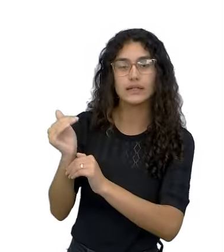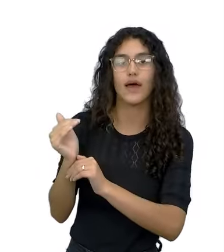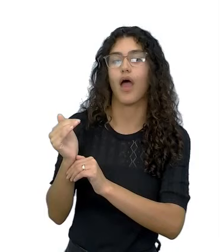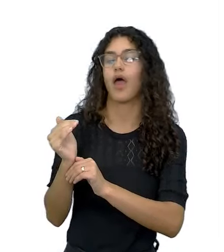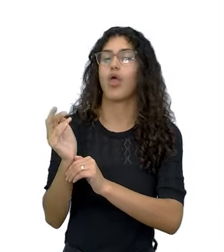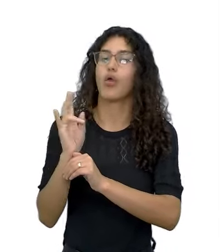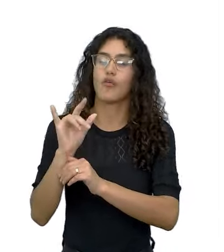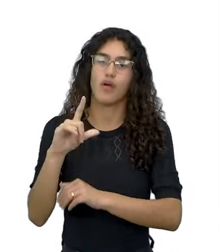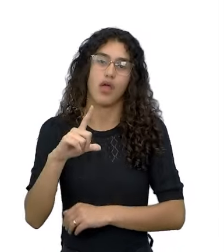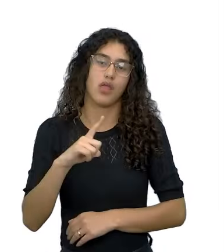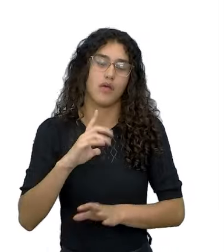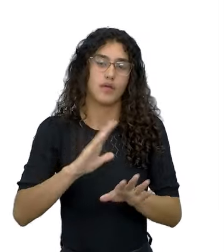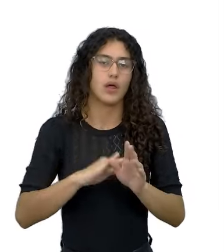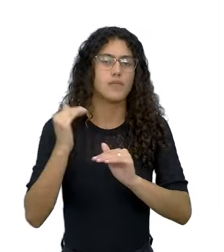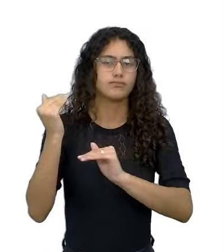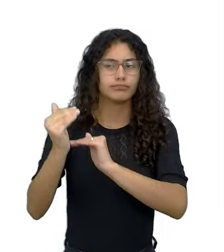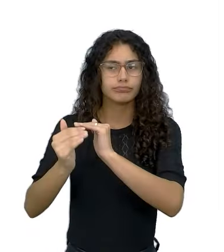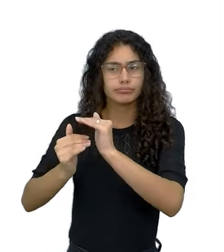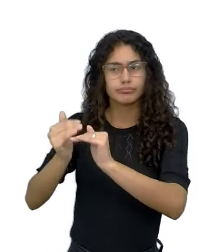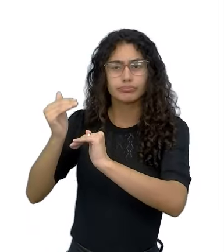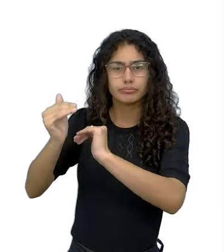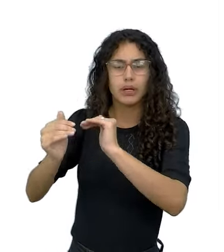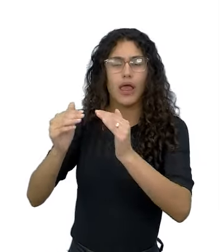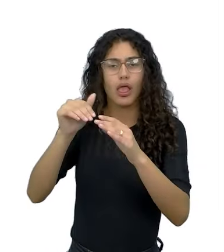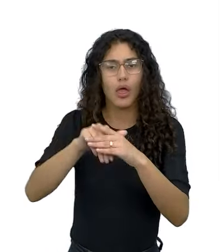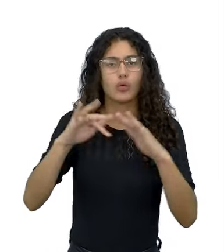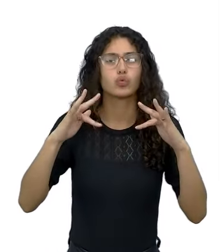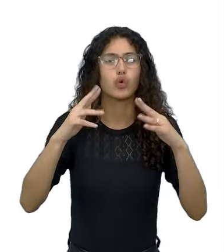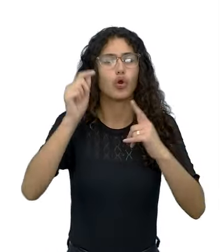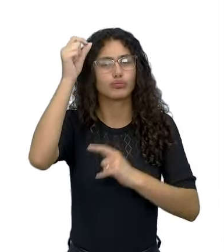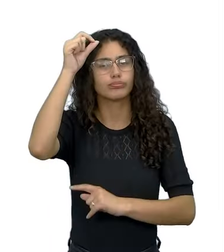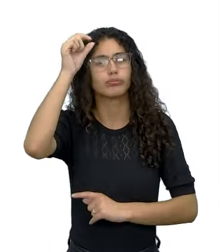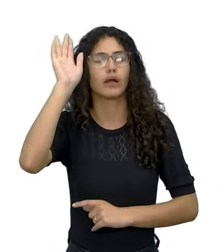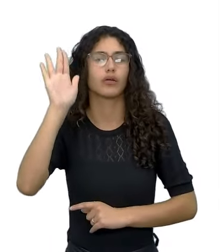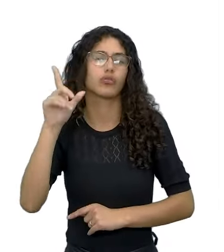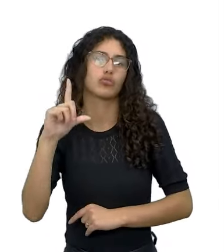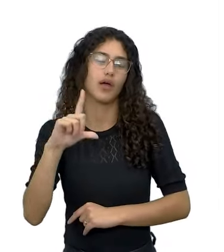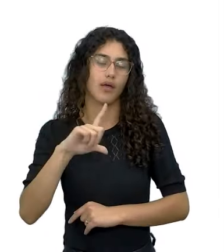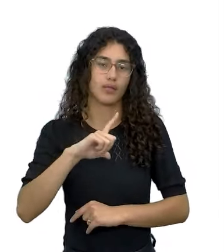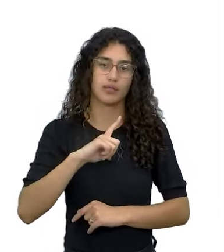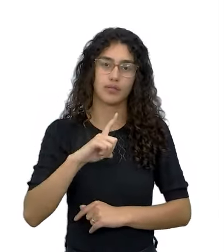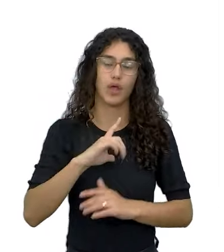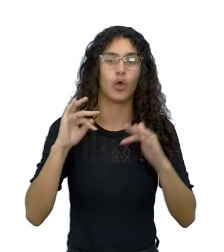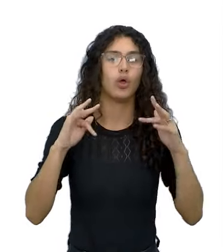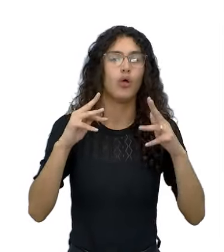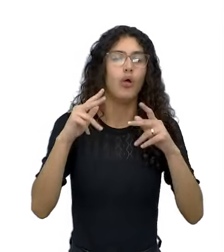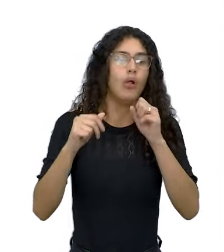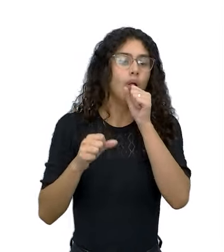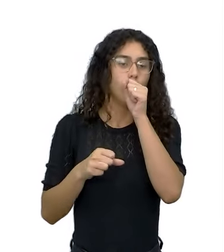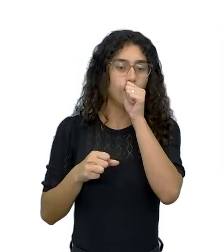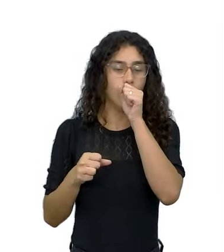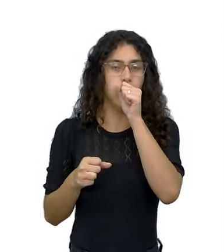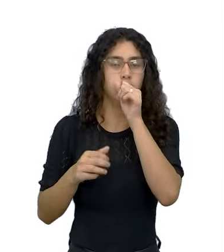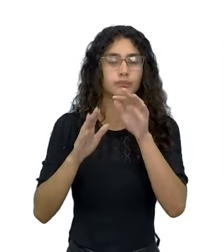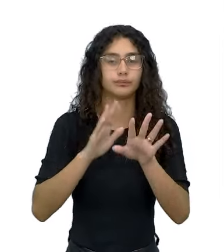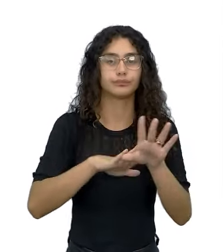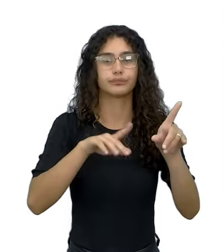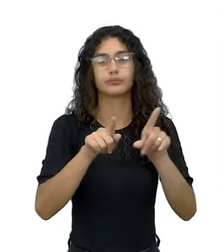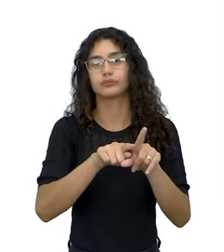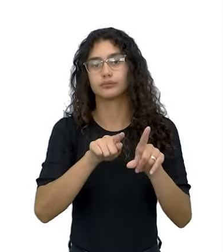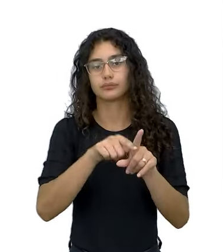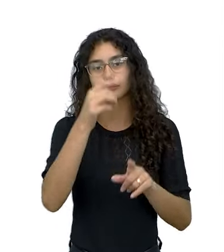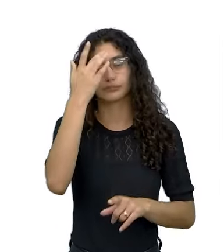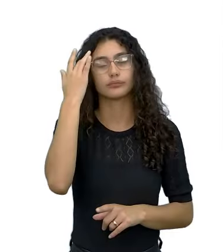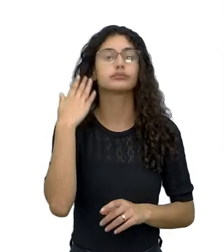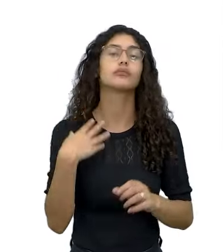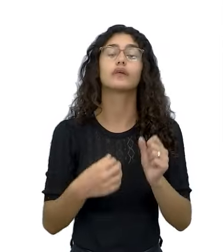vai caminhar, né, dentro de todo esse conhecimento que ele já tem adquirido, dentro de tudo aquilo que ele já tem construído, né, e